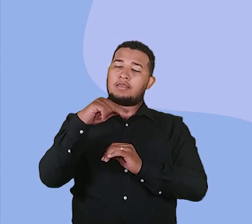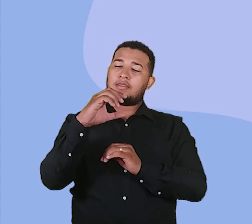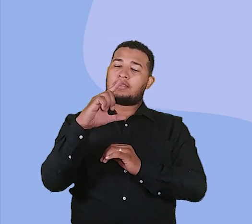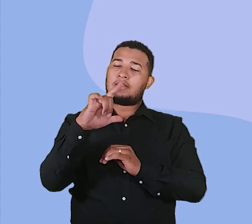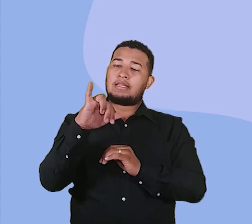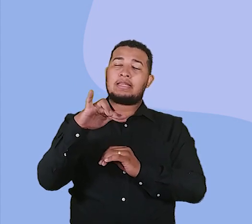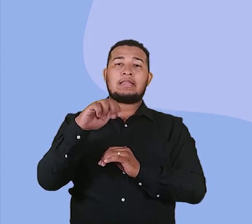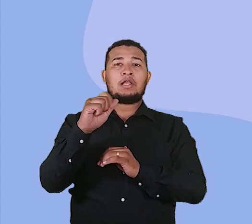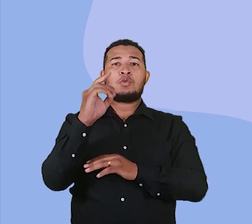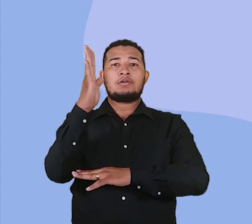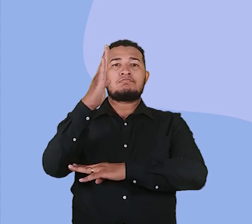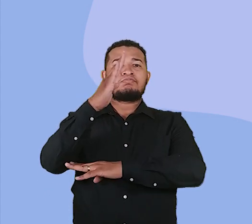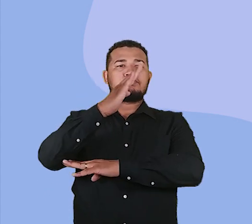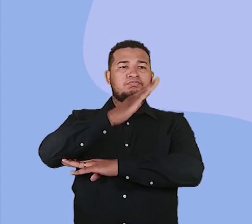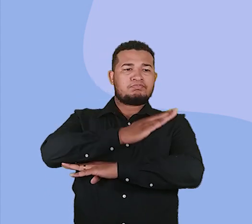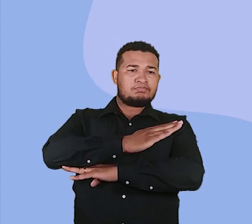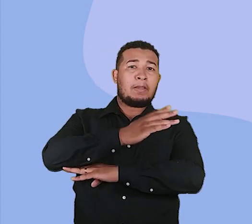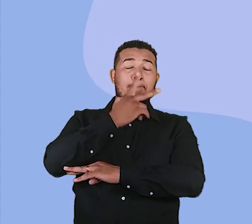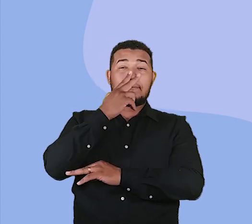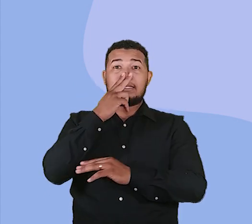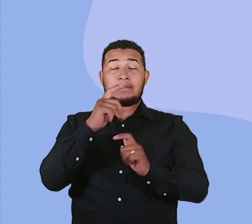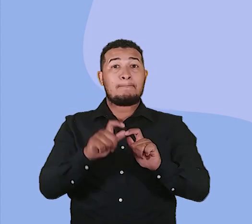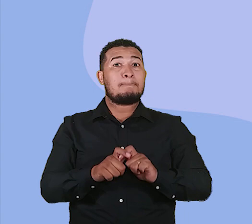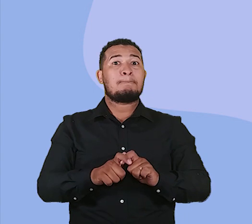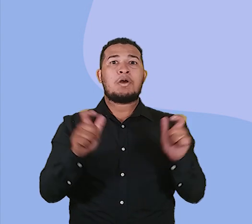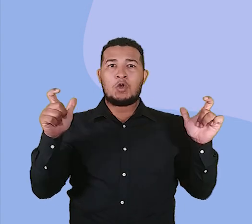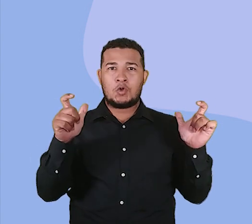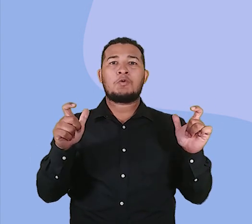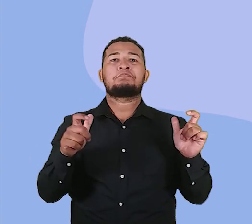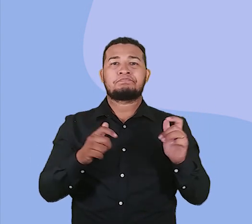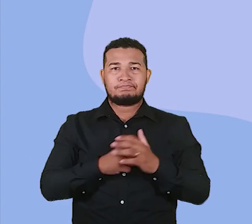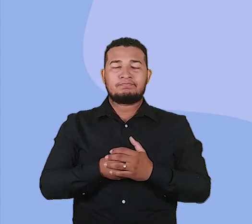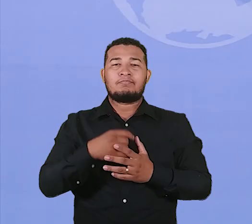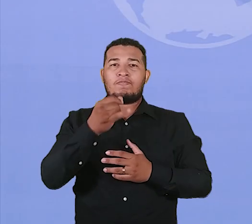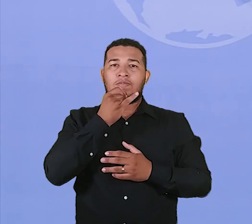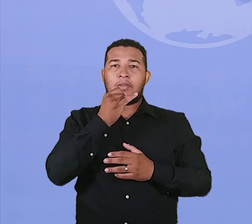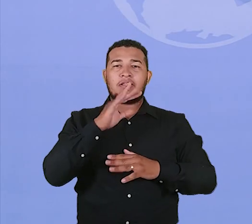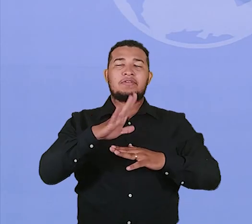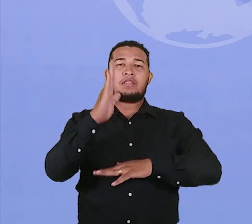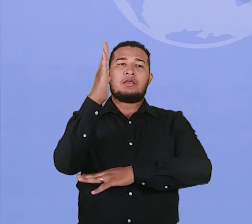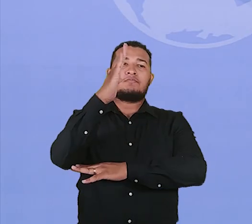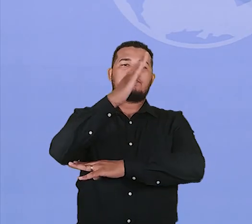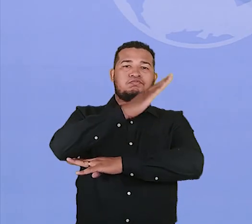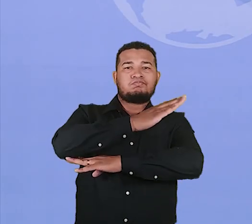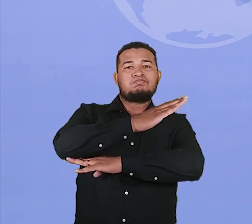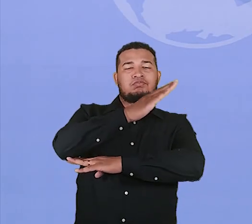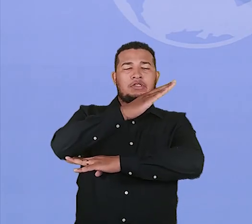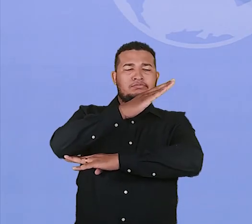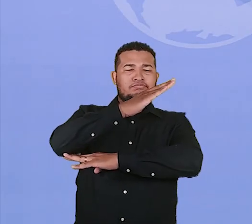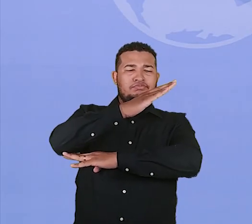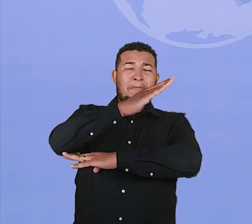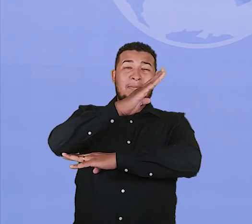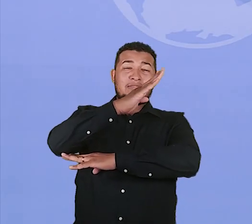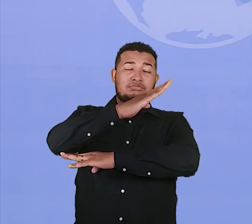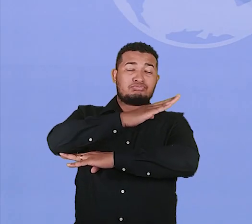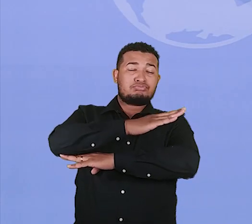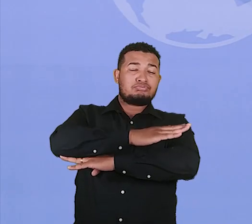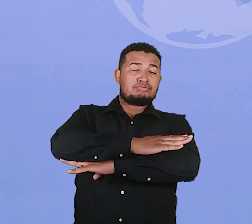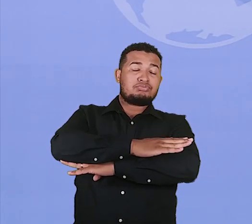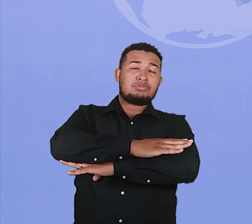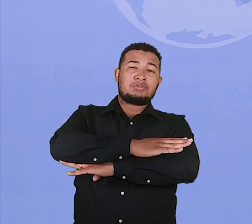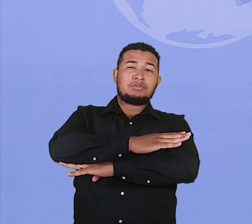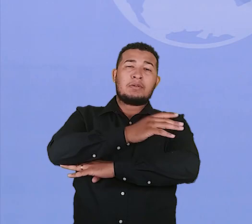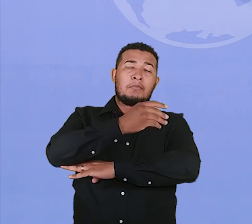quanto mais ensinando o desafio maior então olha o sol às vezes você coloca um plano inclinado mas ele é final